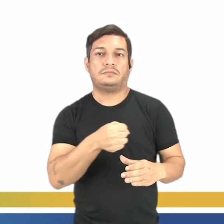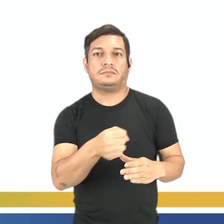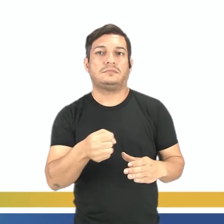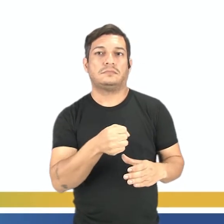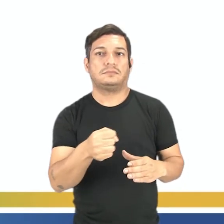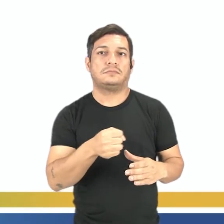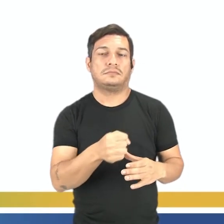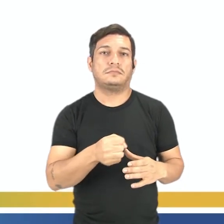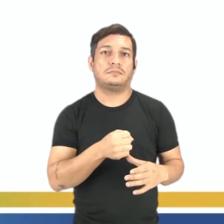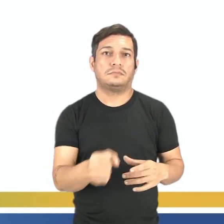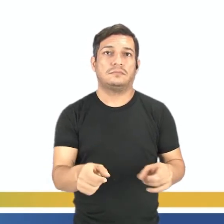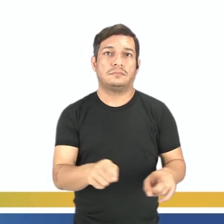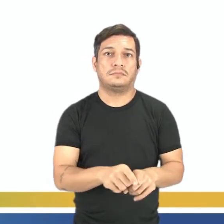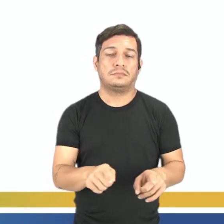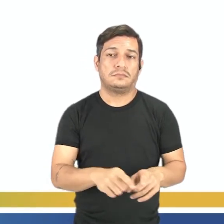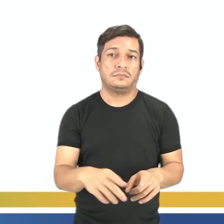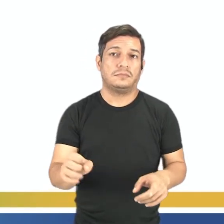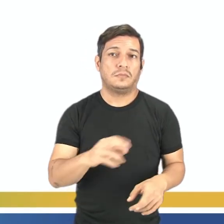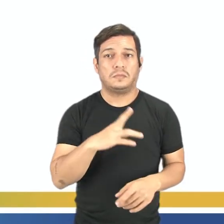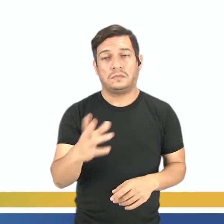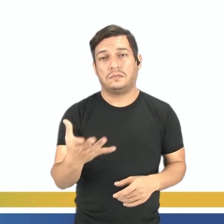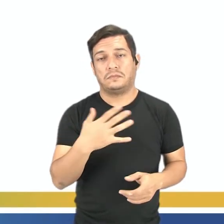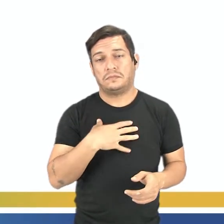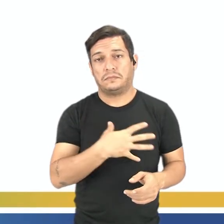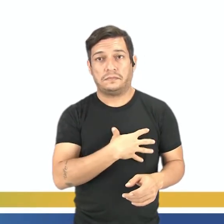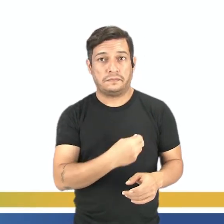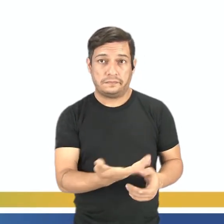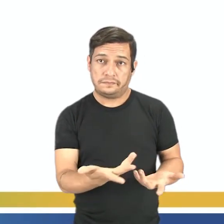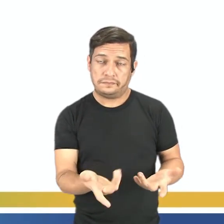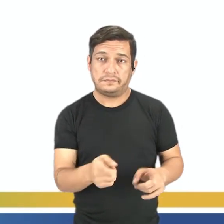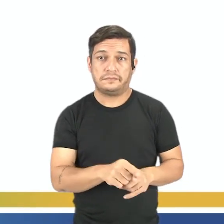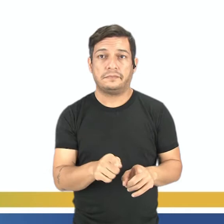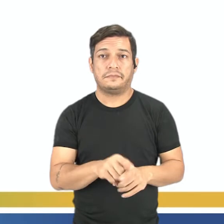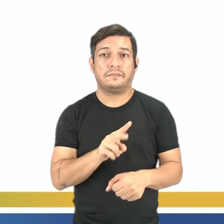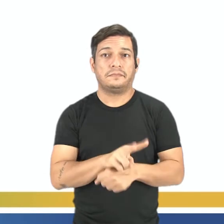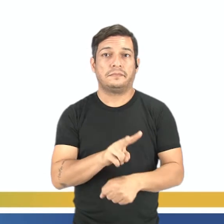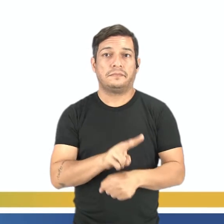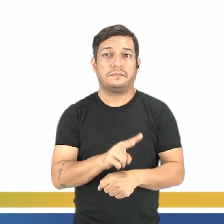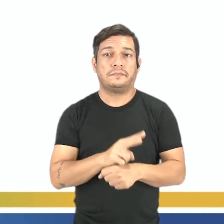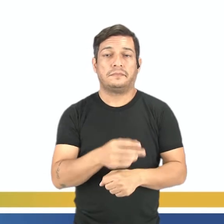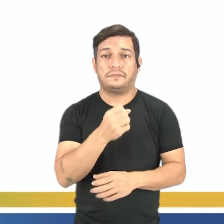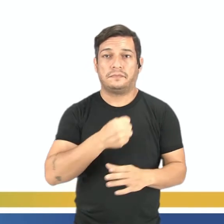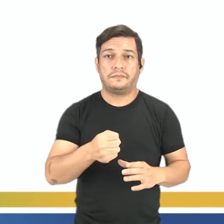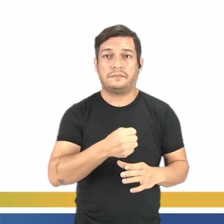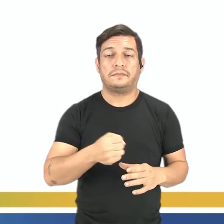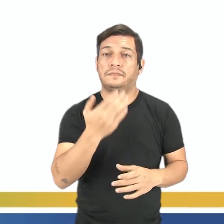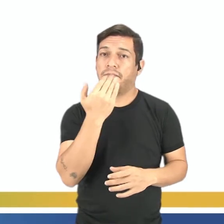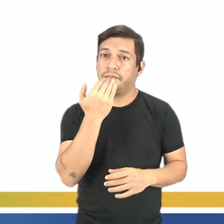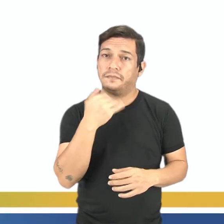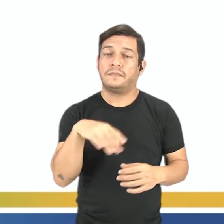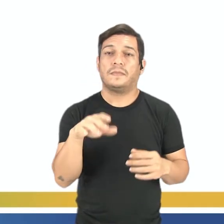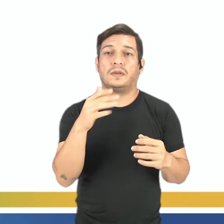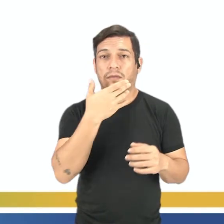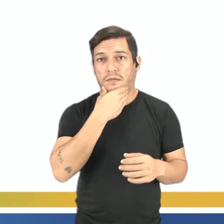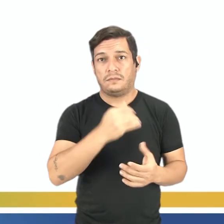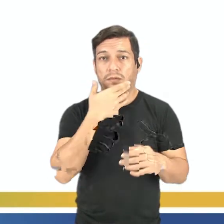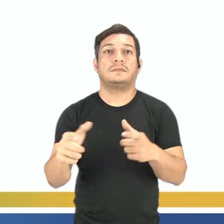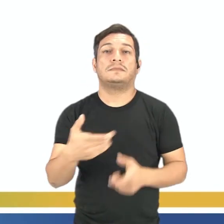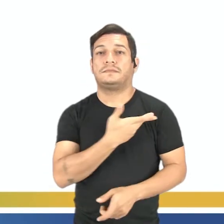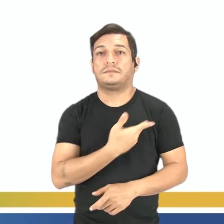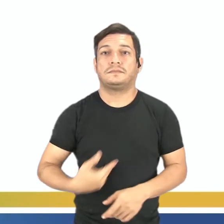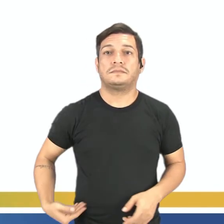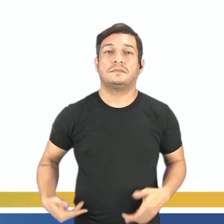de Atena também à noite, é claro, né? E na cozinha fazendo a comida para o marido e para os filhos. Ao homem era destinado